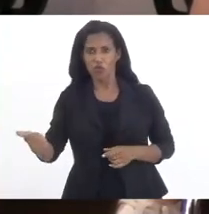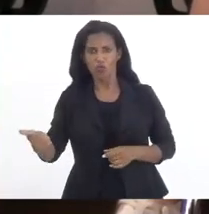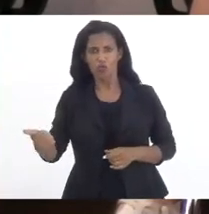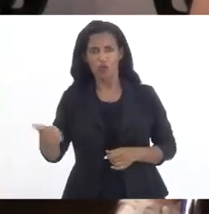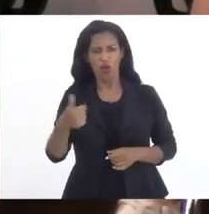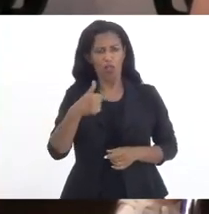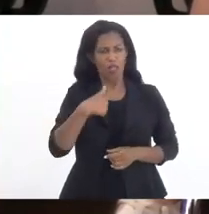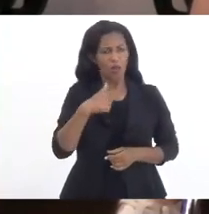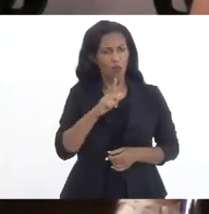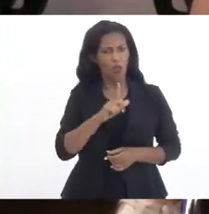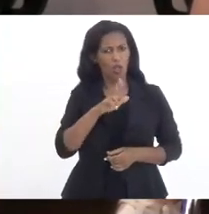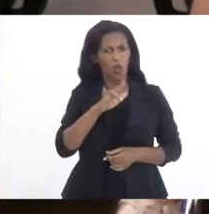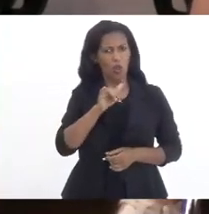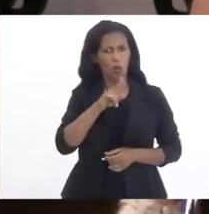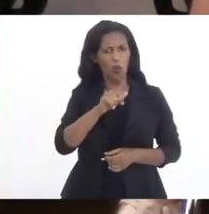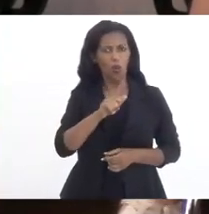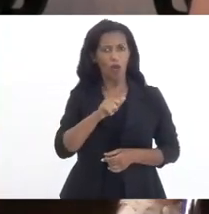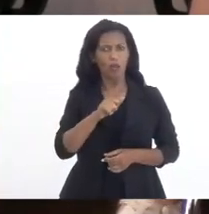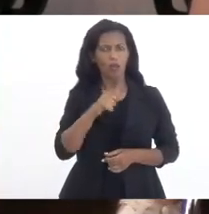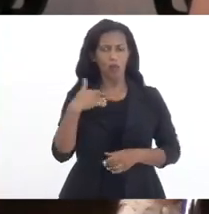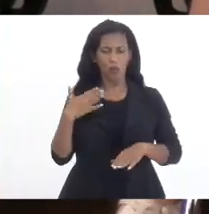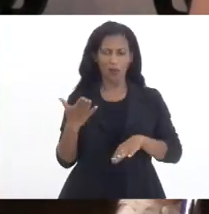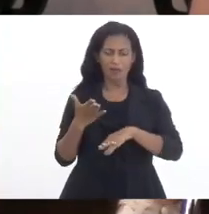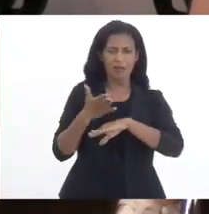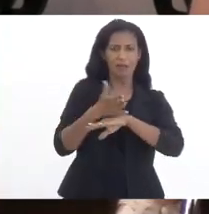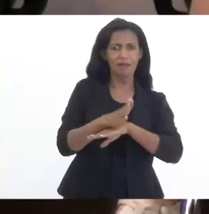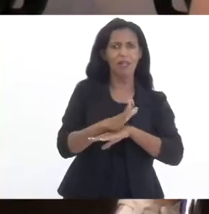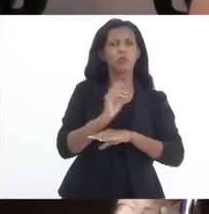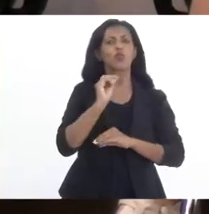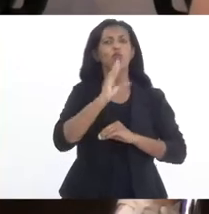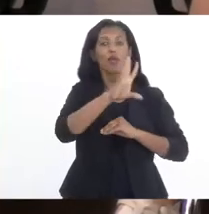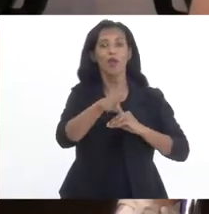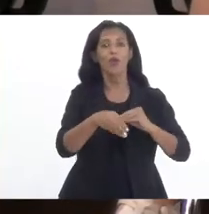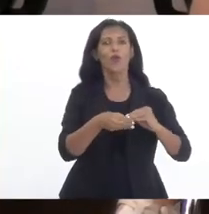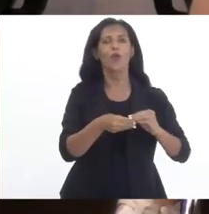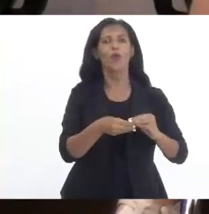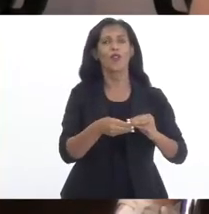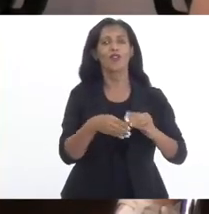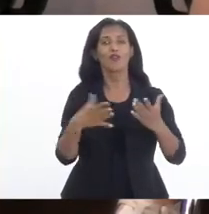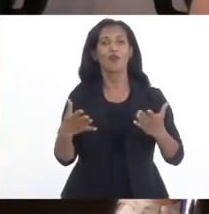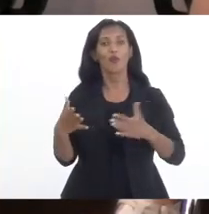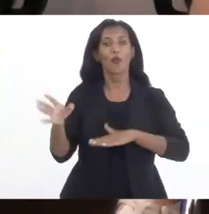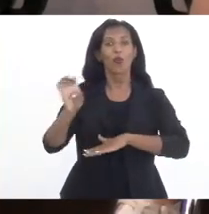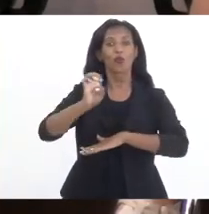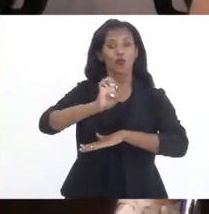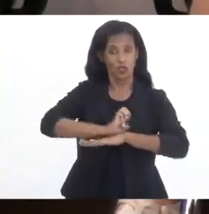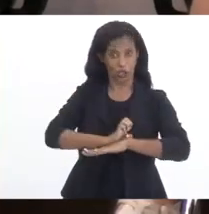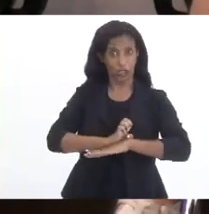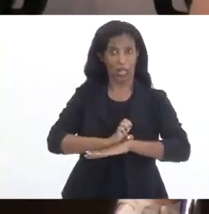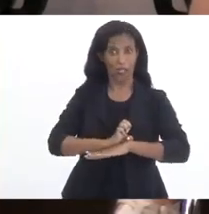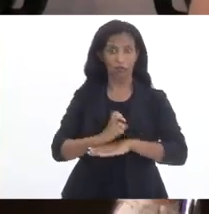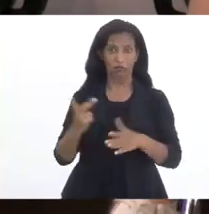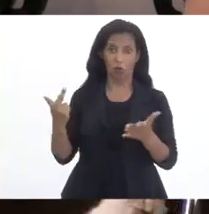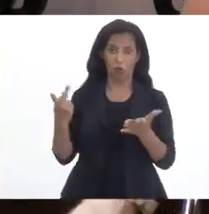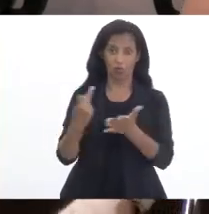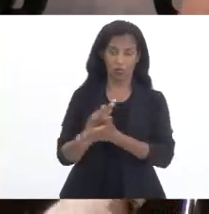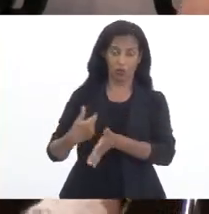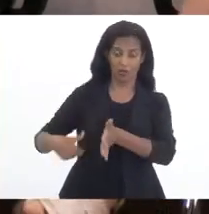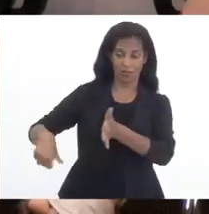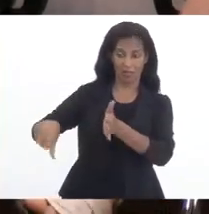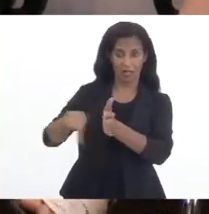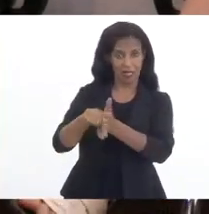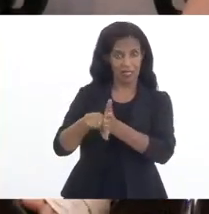e Luanda assumimos com essa bandeira, incorporação. Foi quando o Estado caiu nesse colapso econômico, social